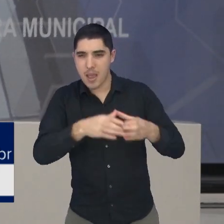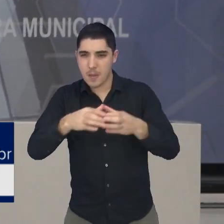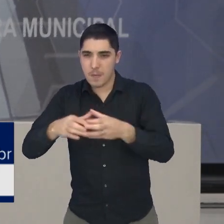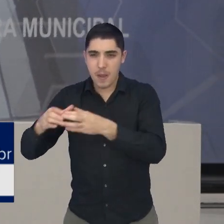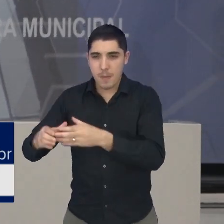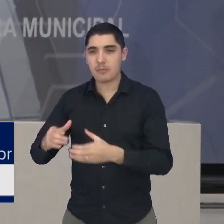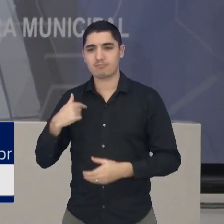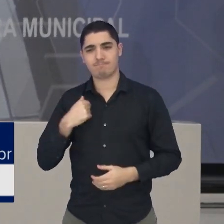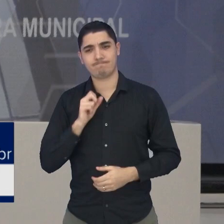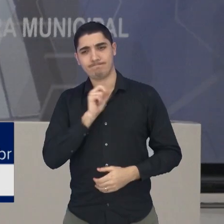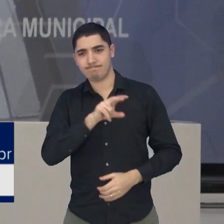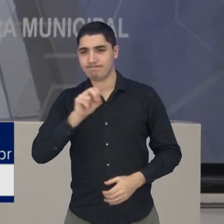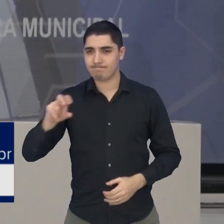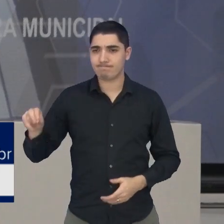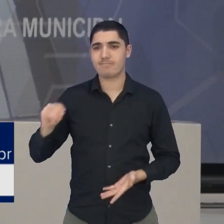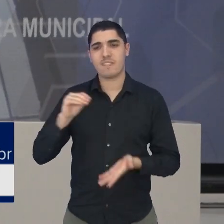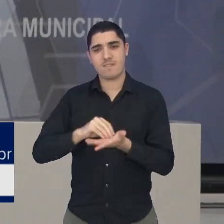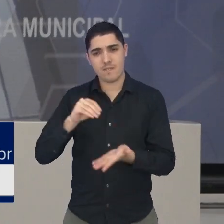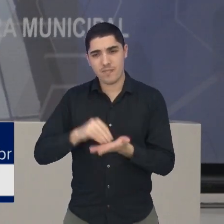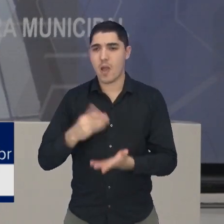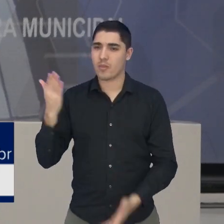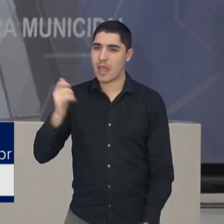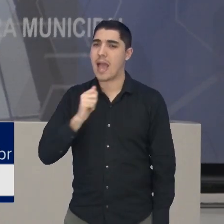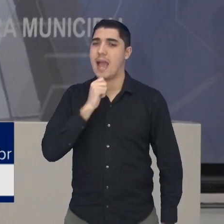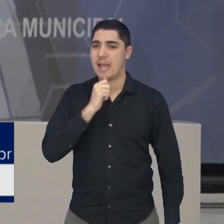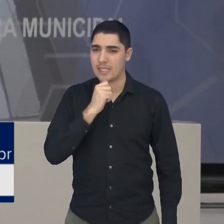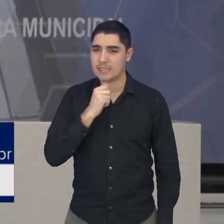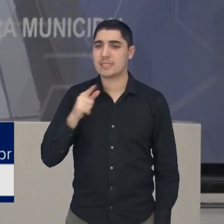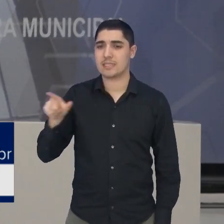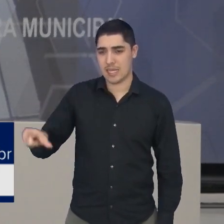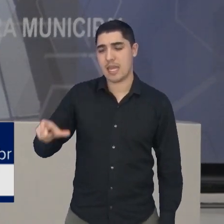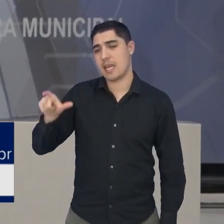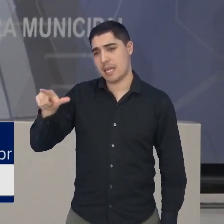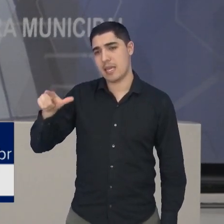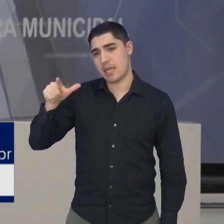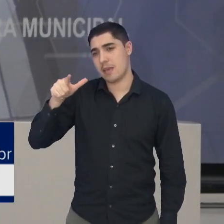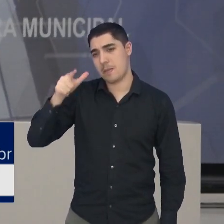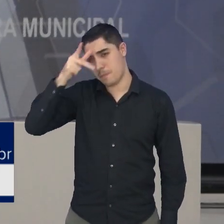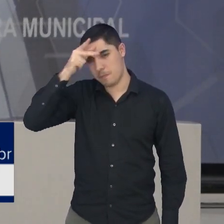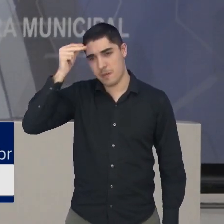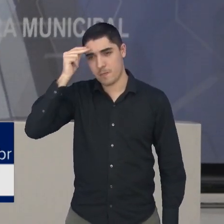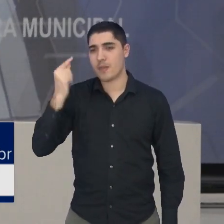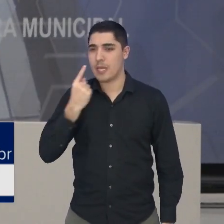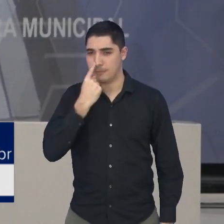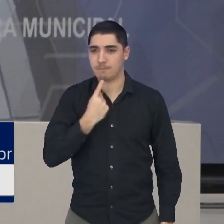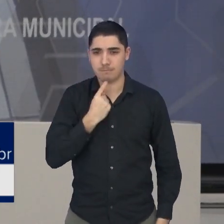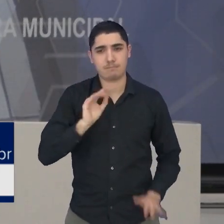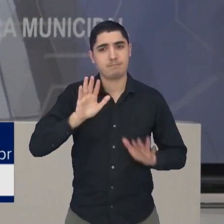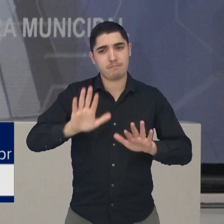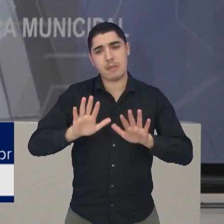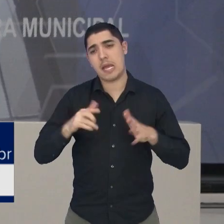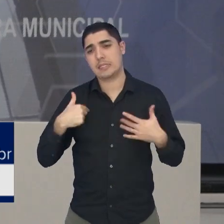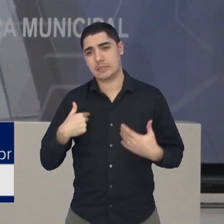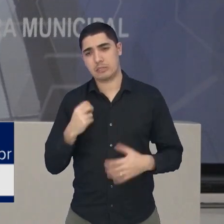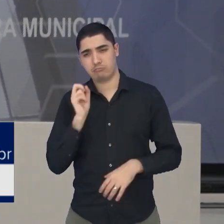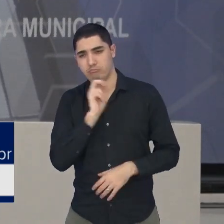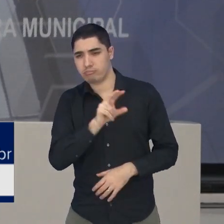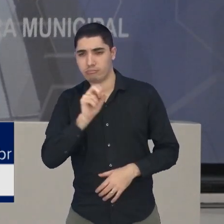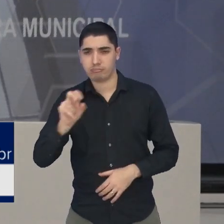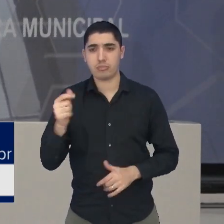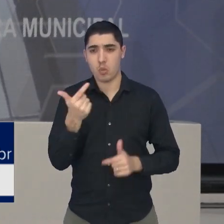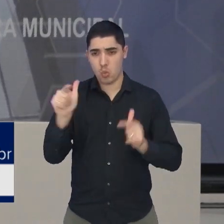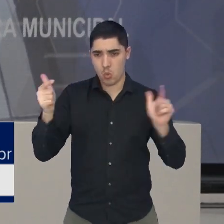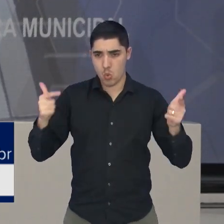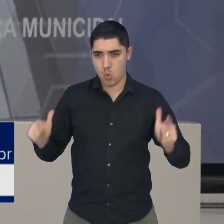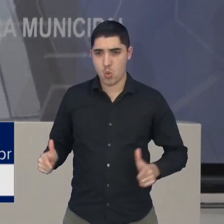que tem faltado à atual administração. O que a gente tem visto é que boa parte dos bairros que estão